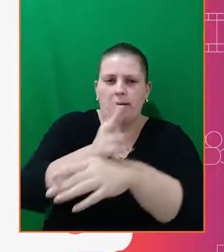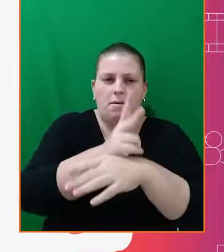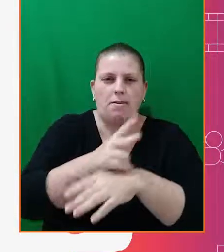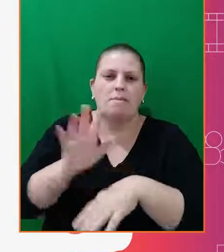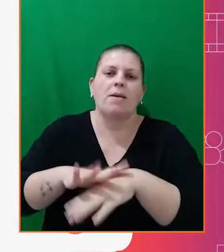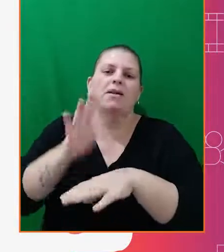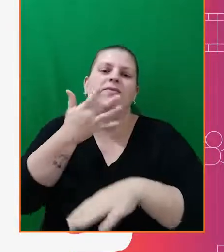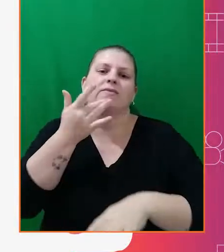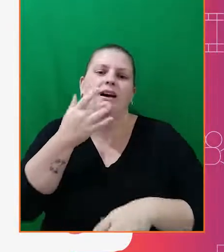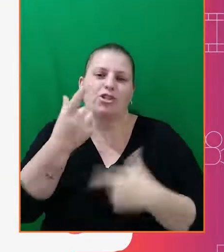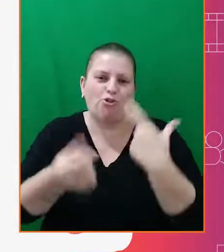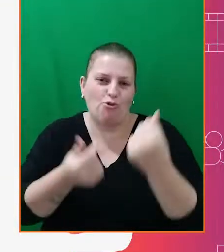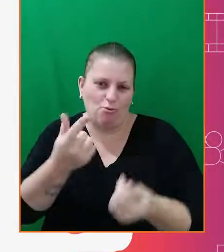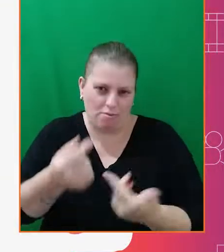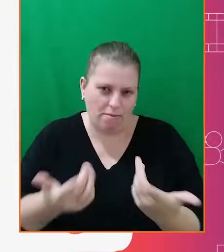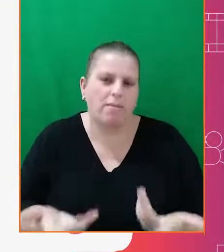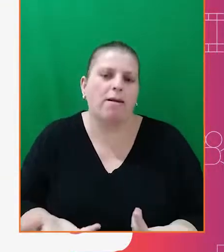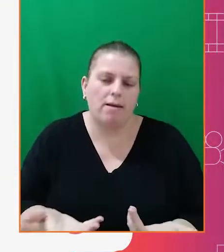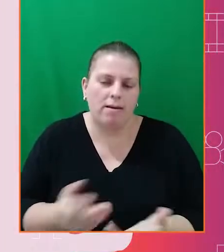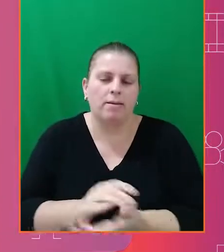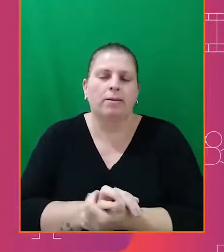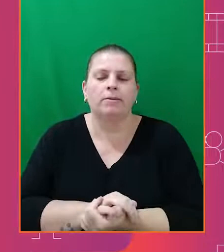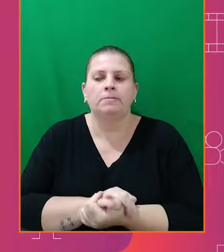mais acessíveis nas nossas mãos.